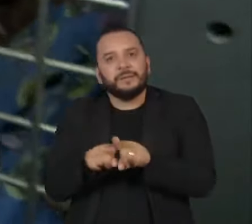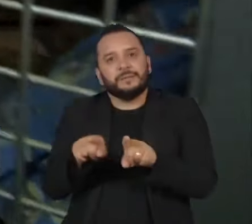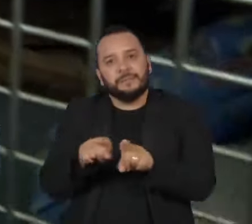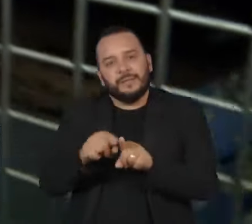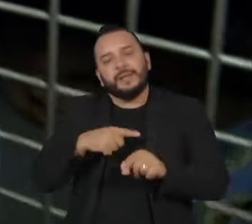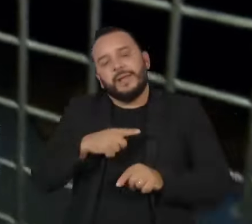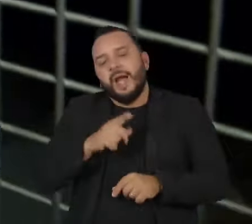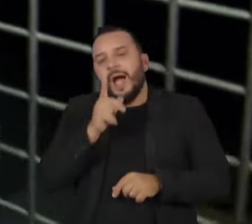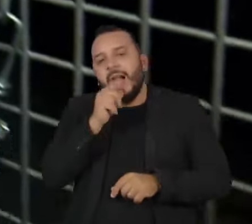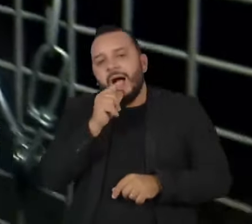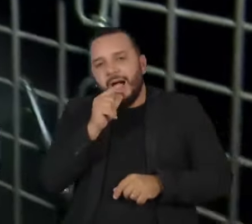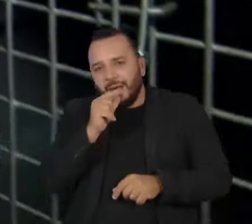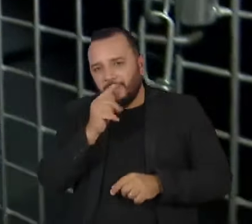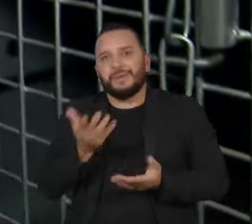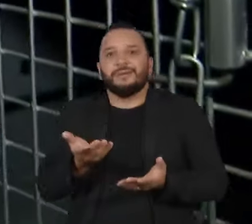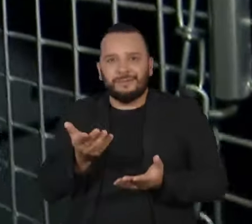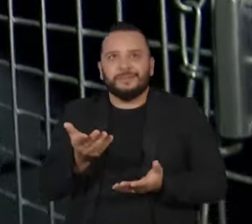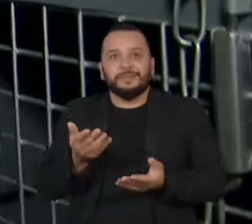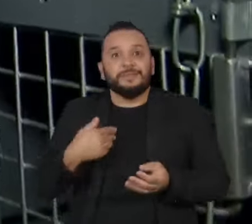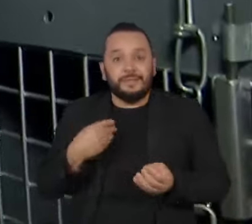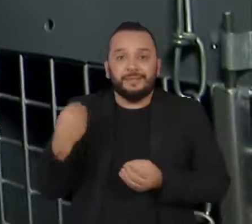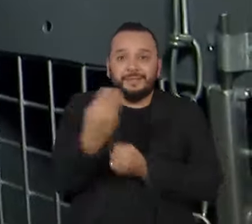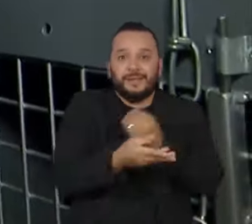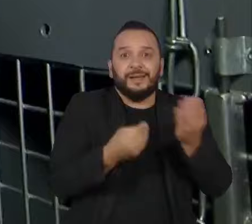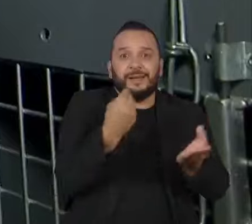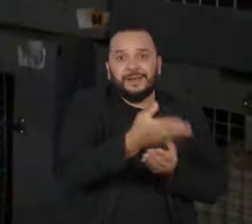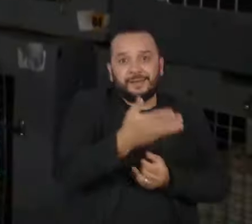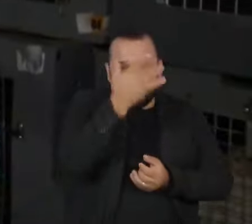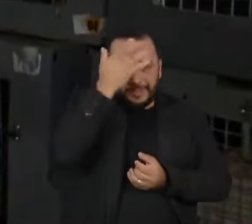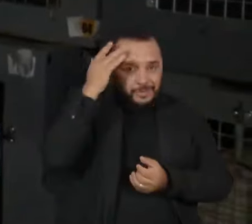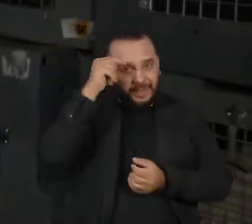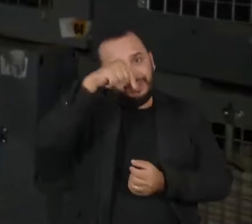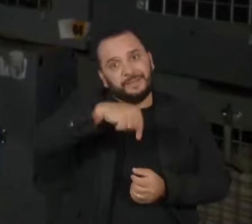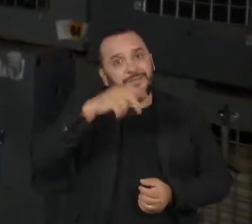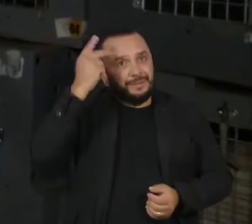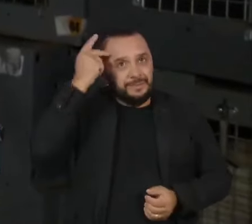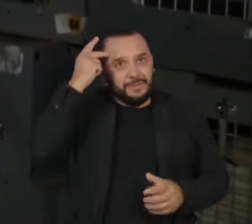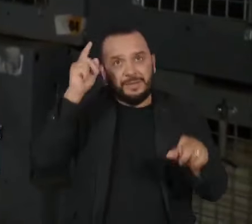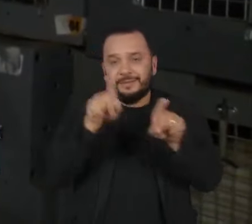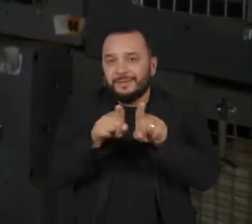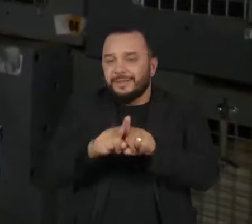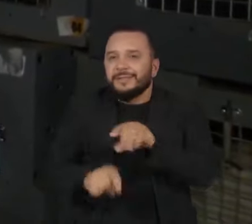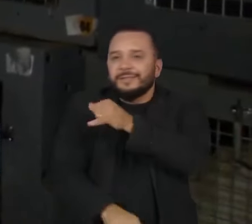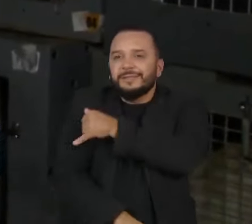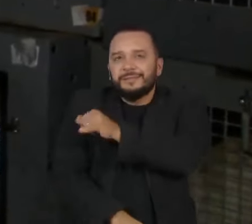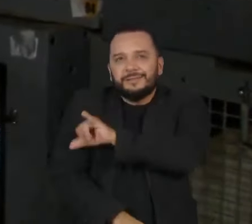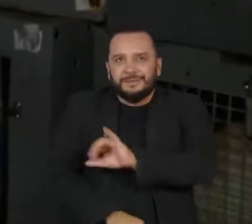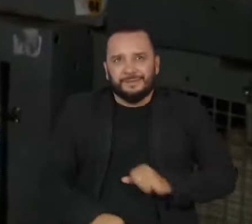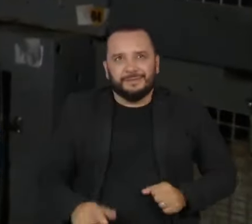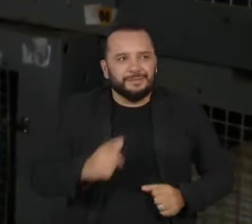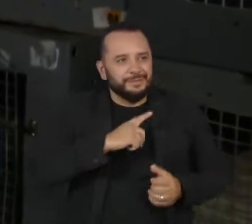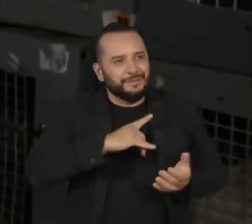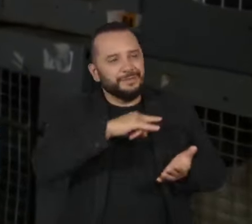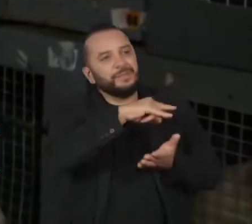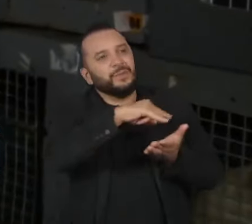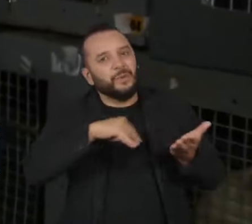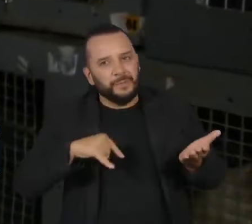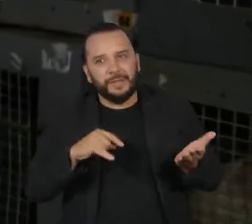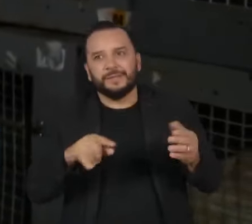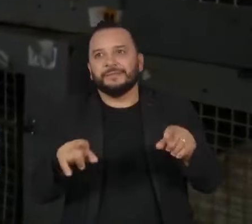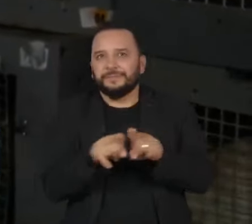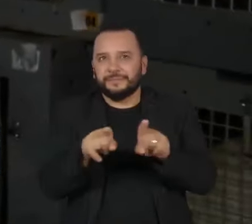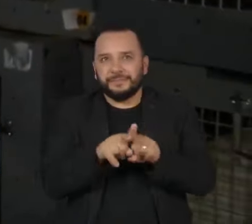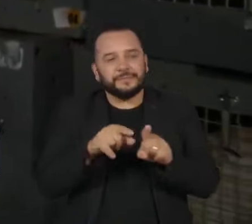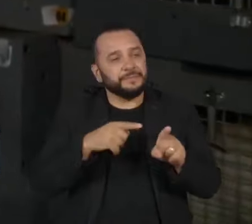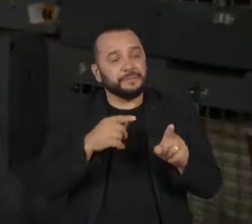serão entregues a tutores de São Paulo e do Rio de Janeiro. Muitas questões relacionadas, por exemplo, à documentação, protocolo